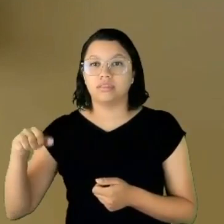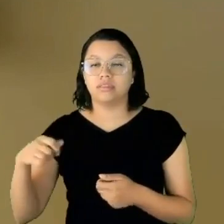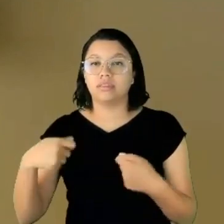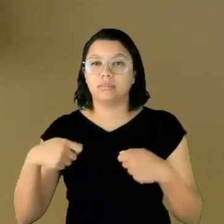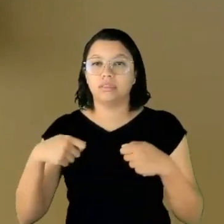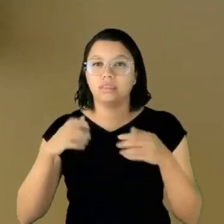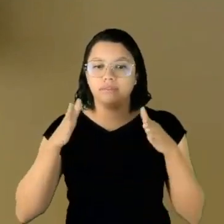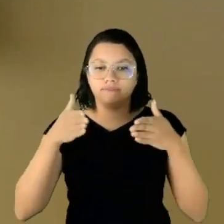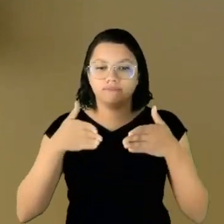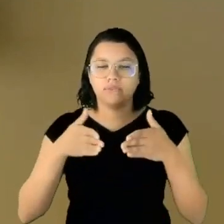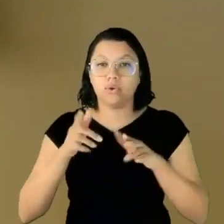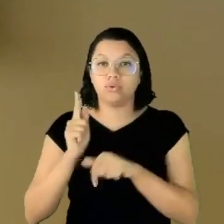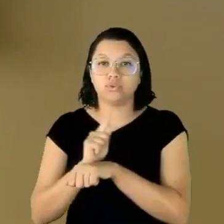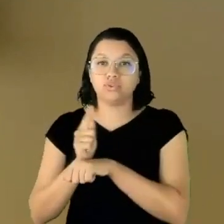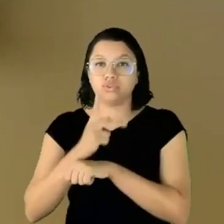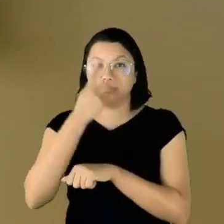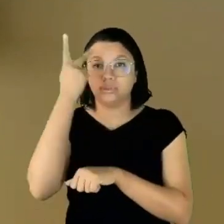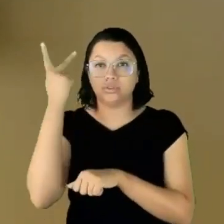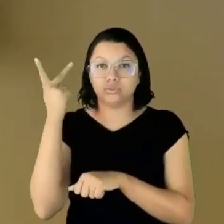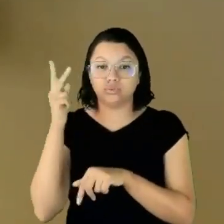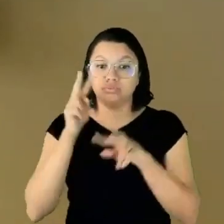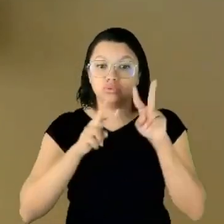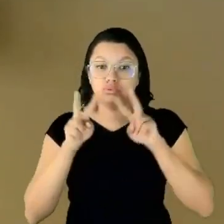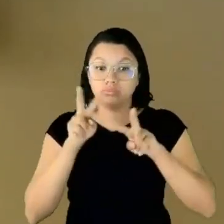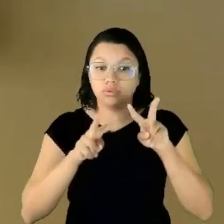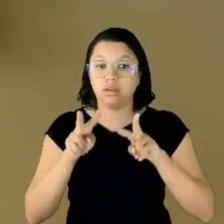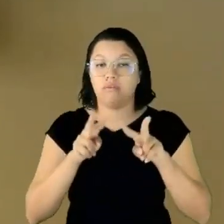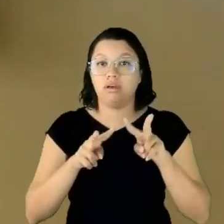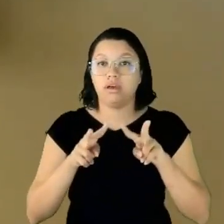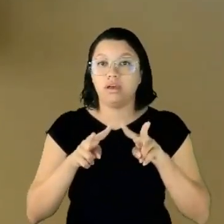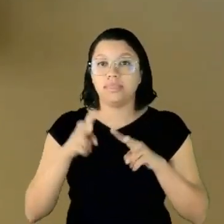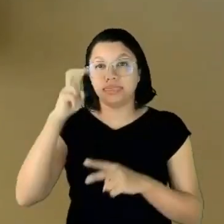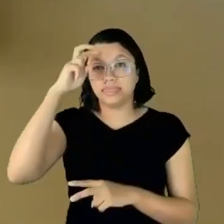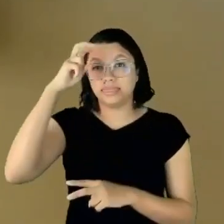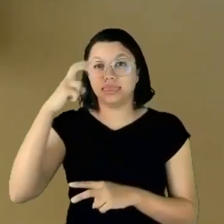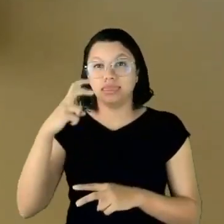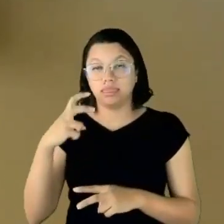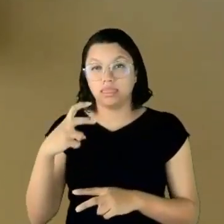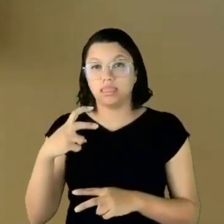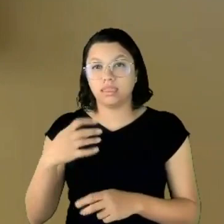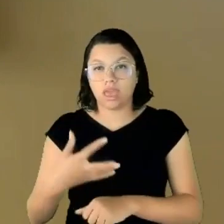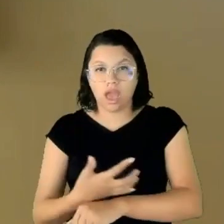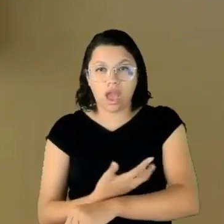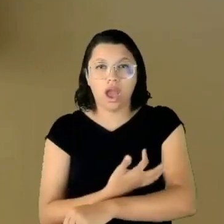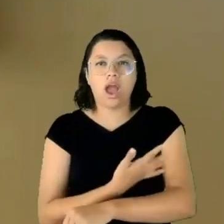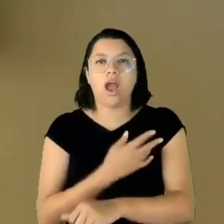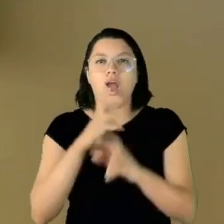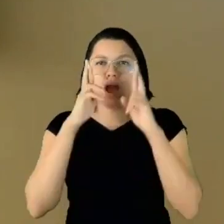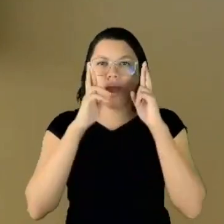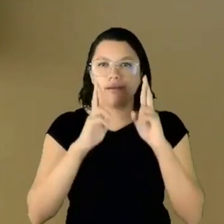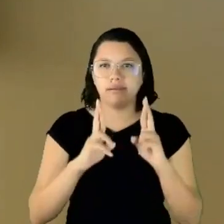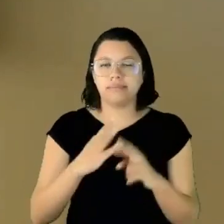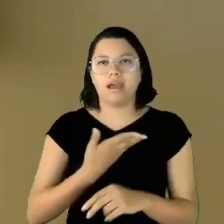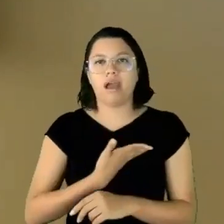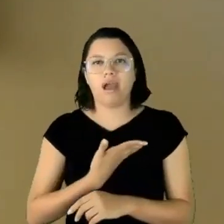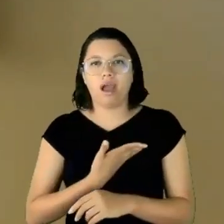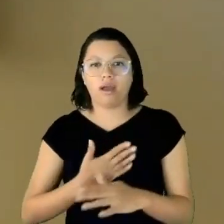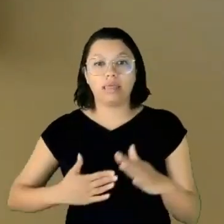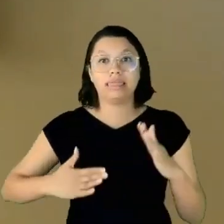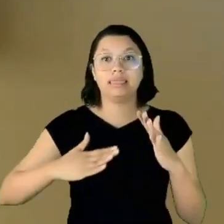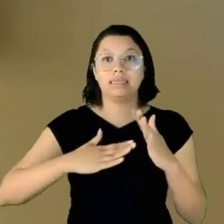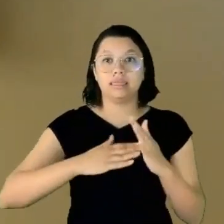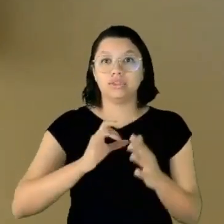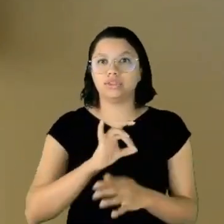toda a equipe tem que ter foco em gestão de pessoas observando a inteligência emocional uma equipe motivada que respeite o seu limite dos demais colegas terá sucesso